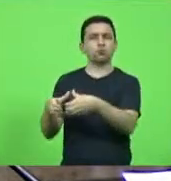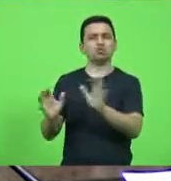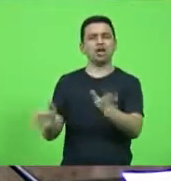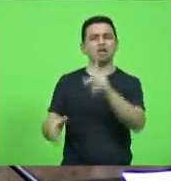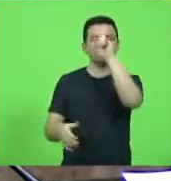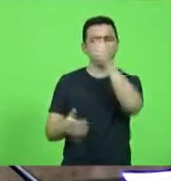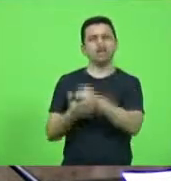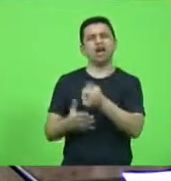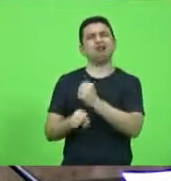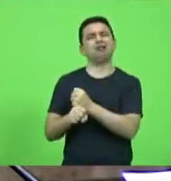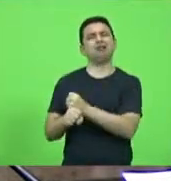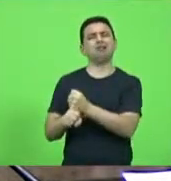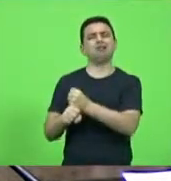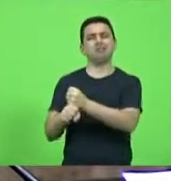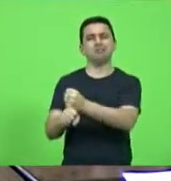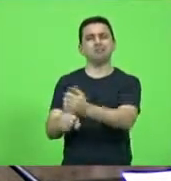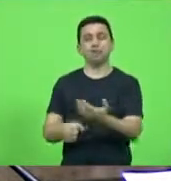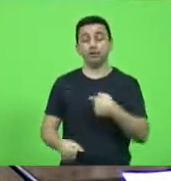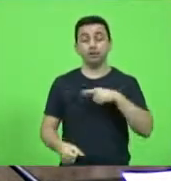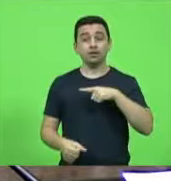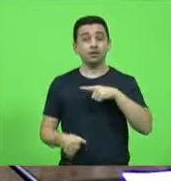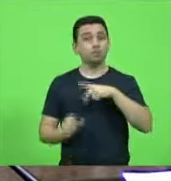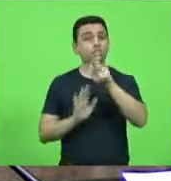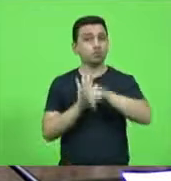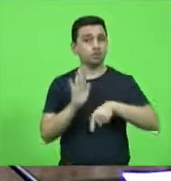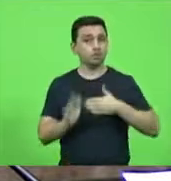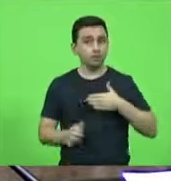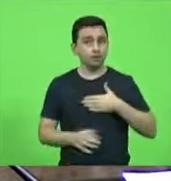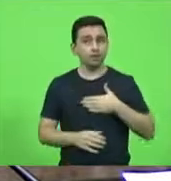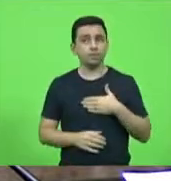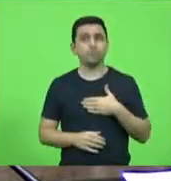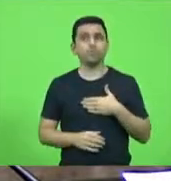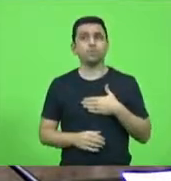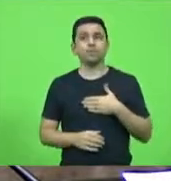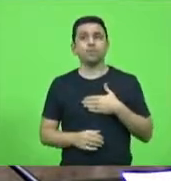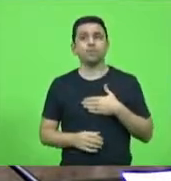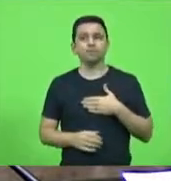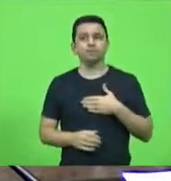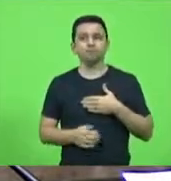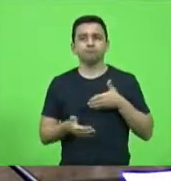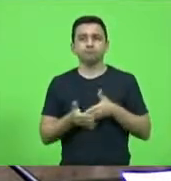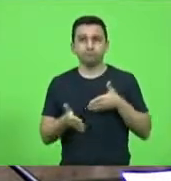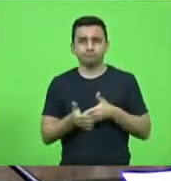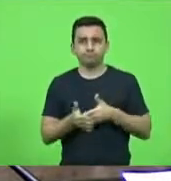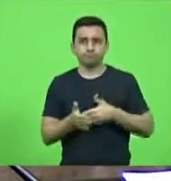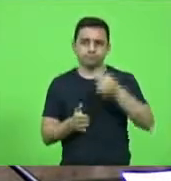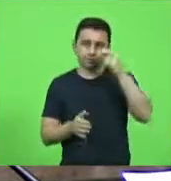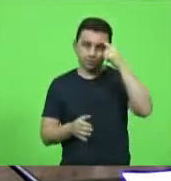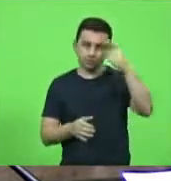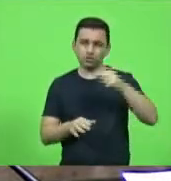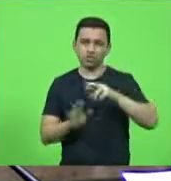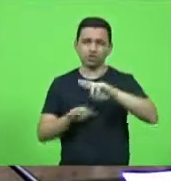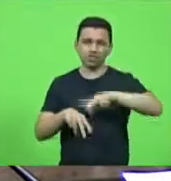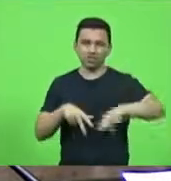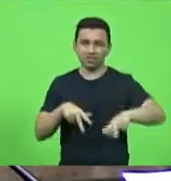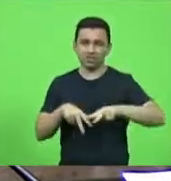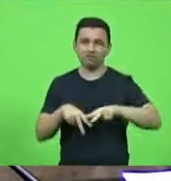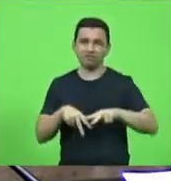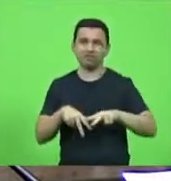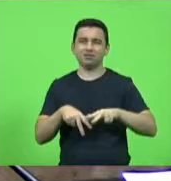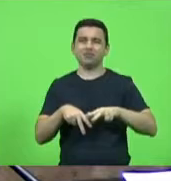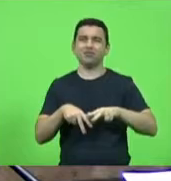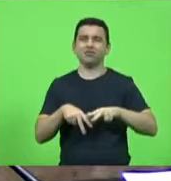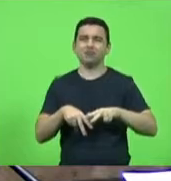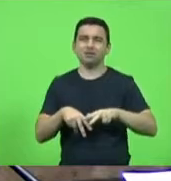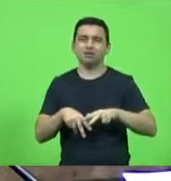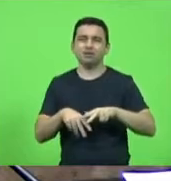anos. Eu tenho um projeto lá que restringe a ideologia de gênero na